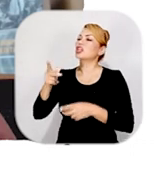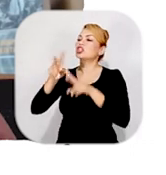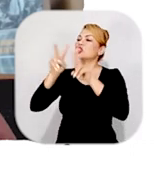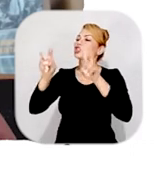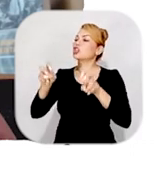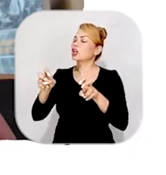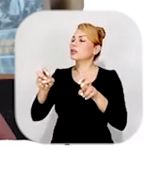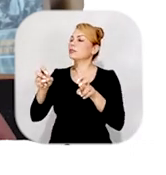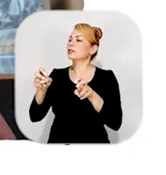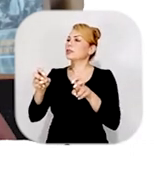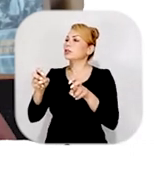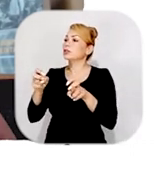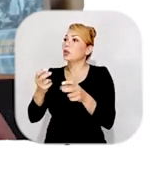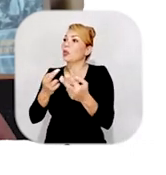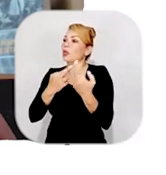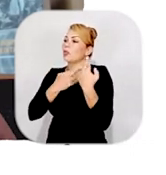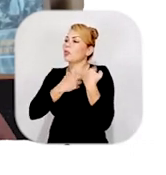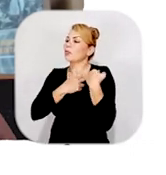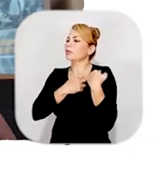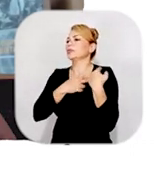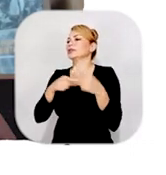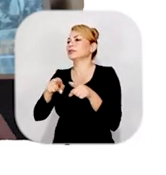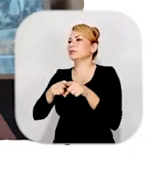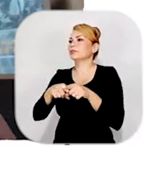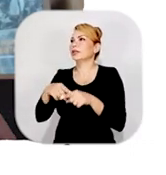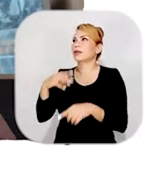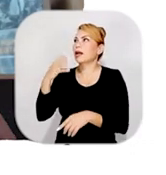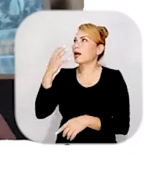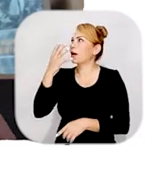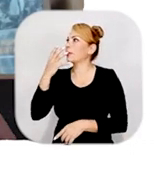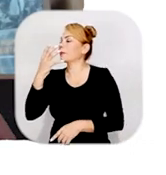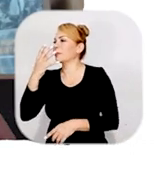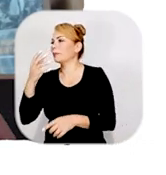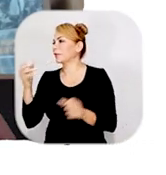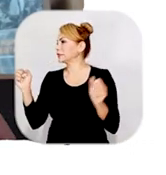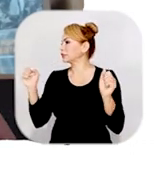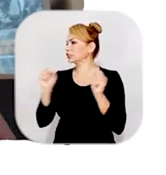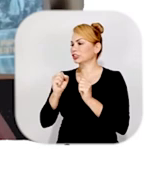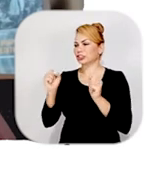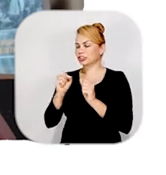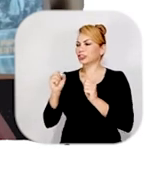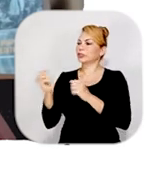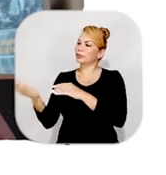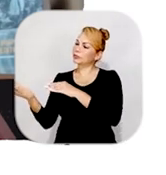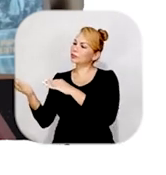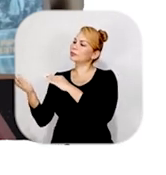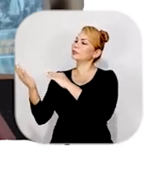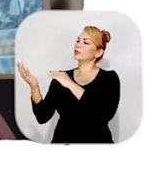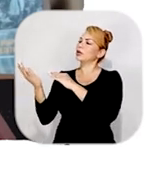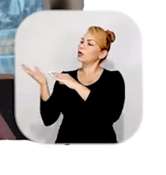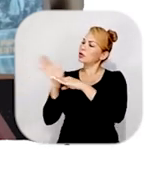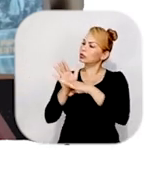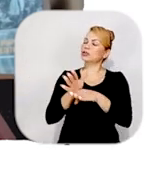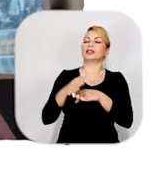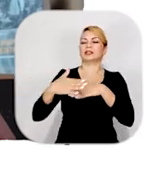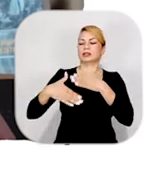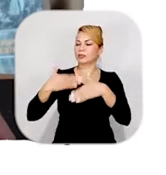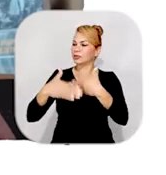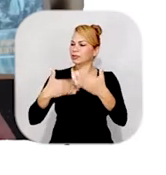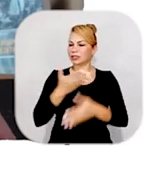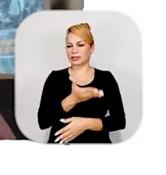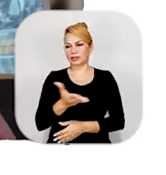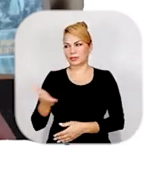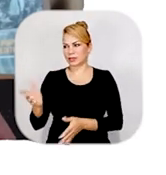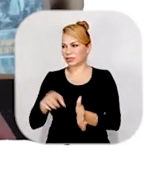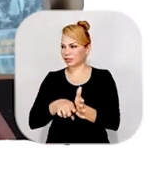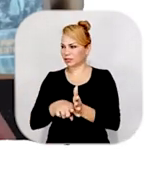do seu envolvimento nesse trabalho e da sua paixão também de estar contribuindo nesse processo todo, por favor.